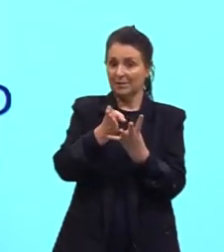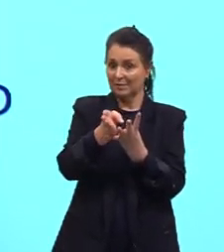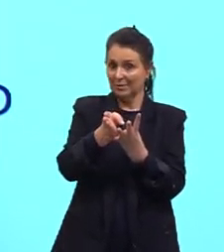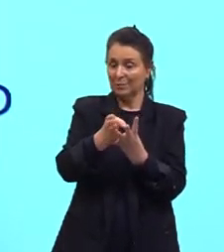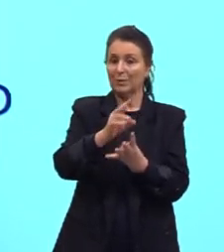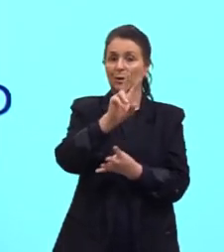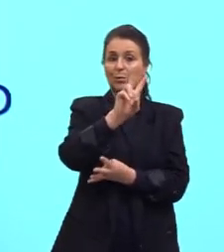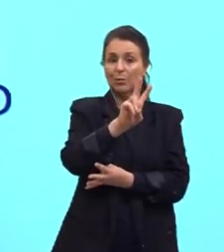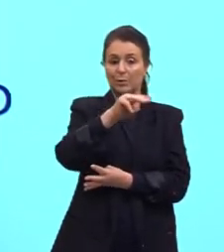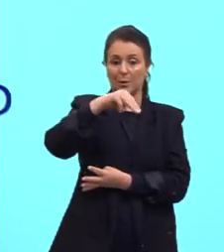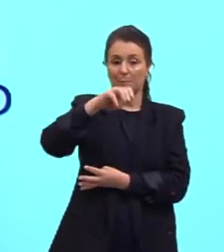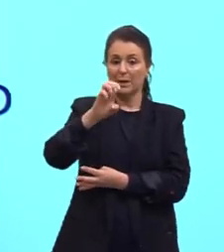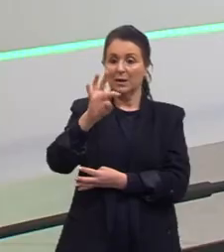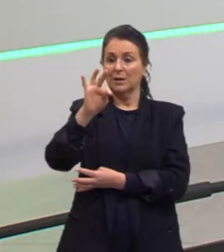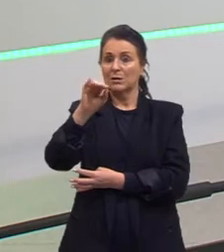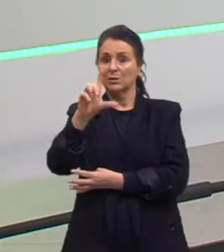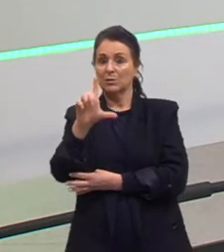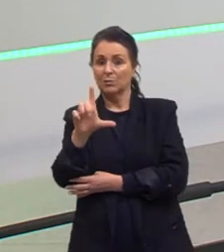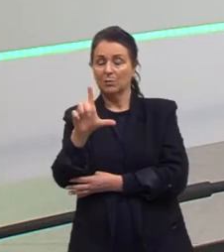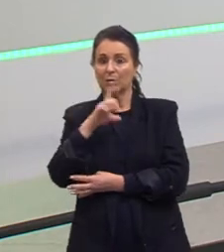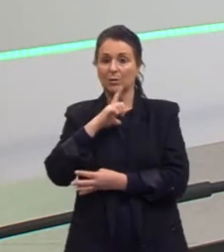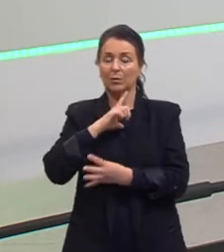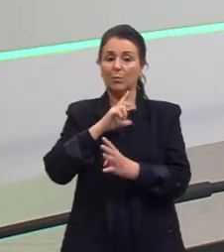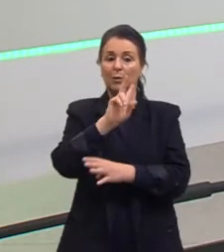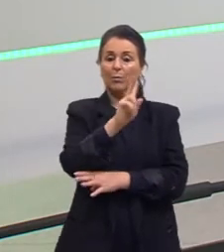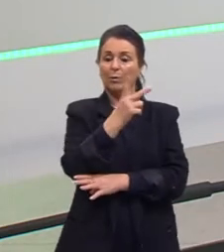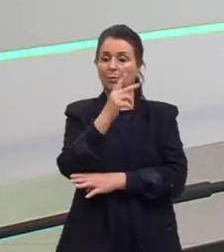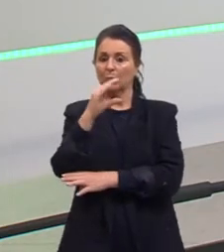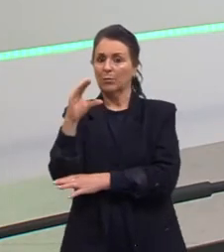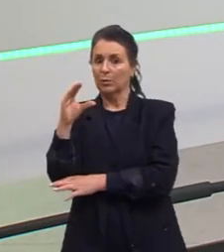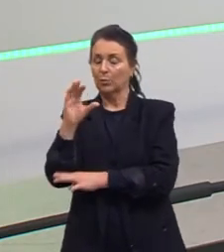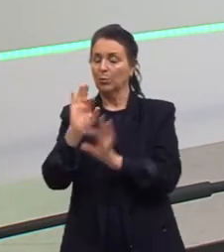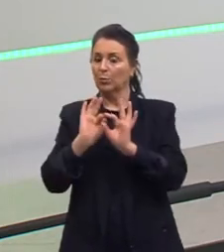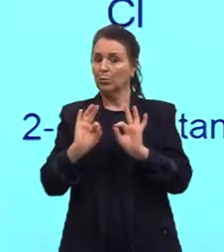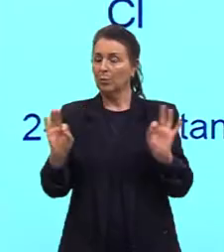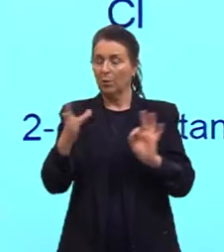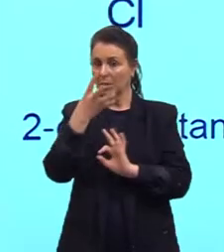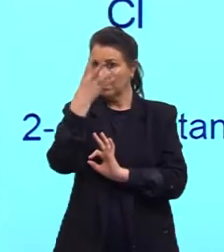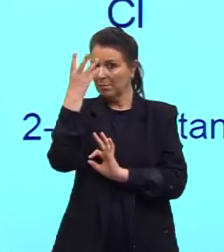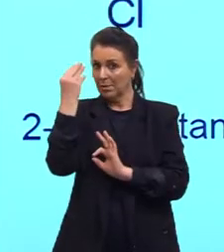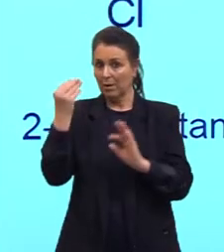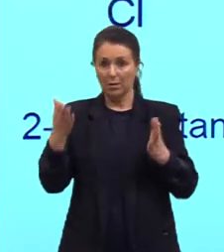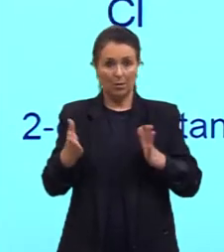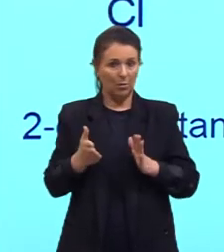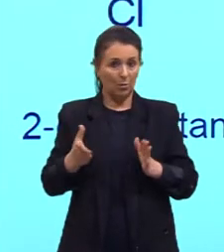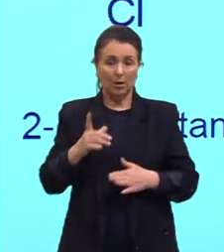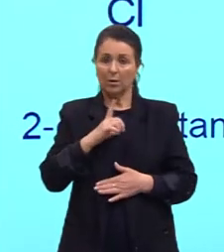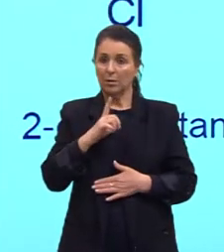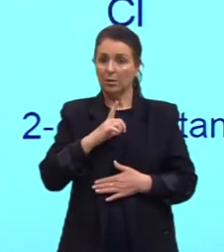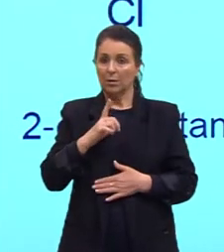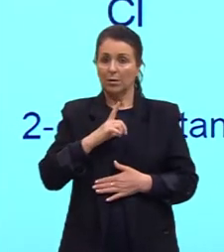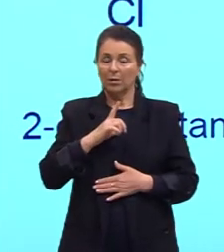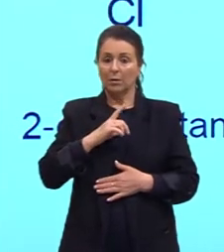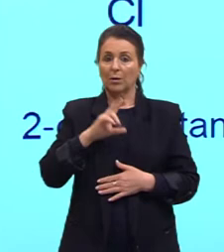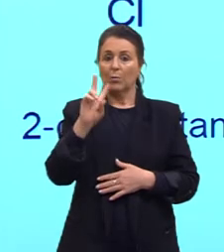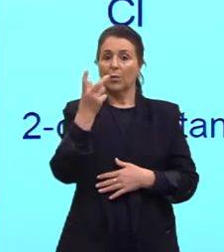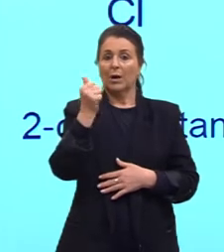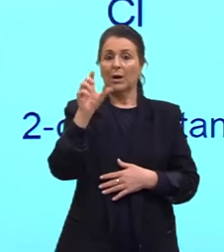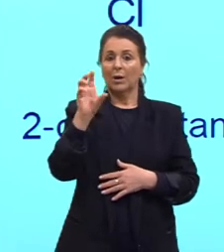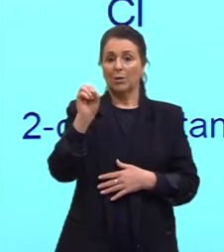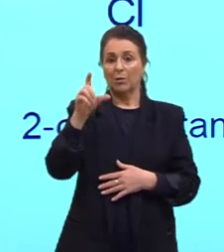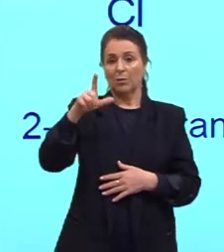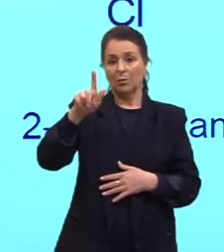metil seguindo aí como se fosse um hidrocarboneto normal esquecendo até então que eu tenho o meu alogênio